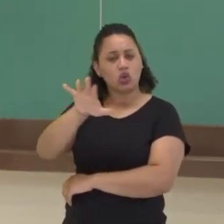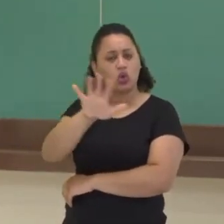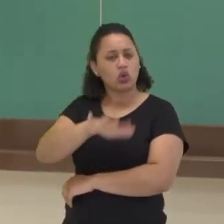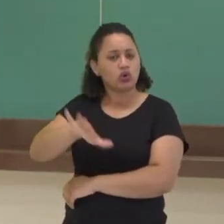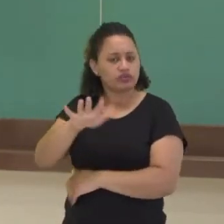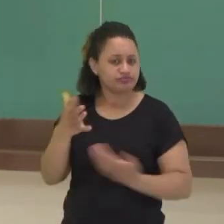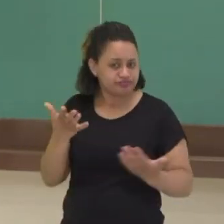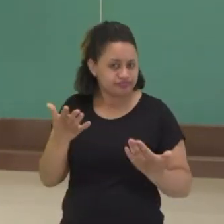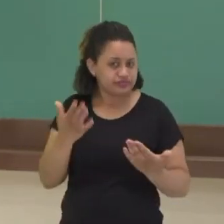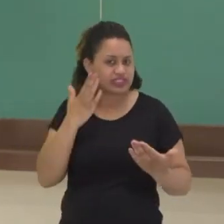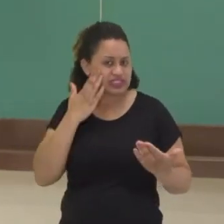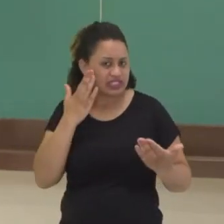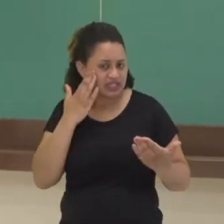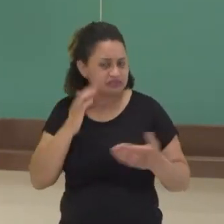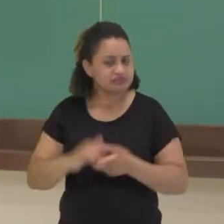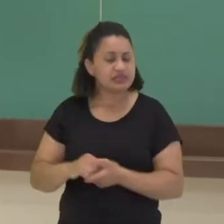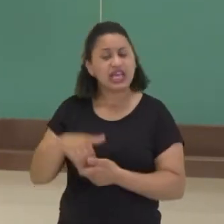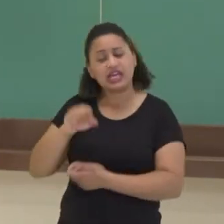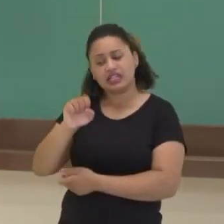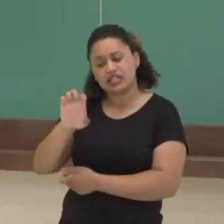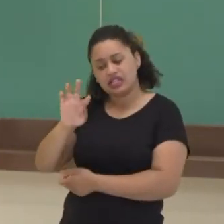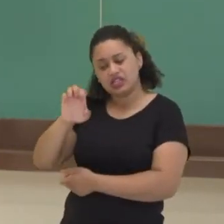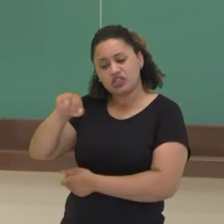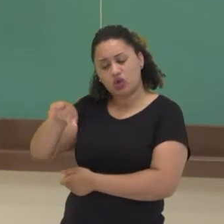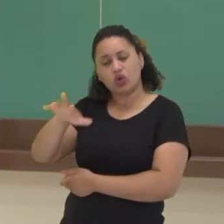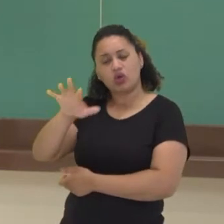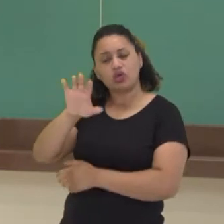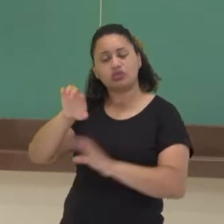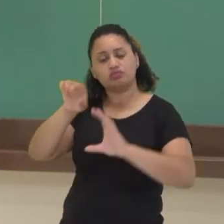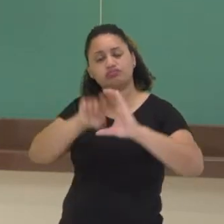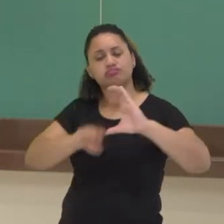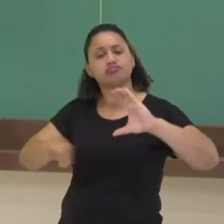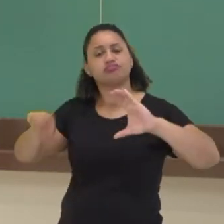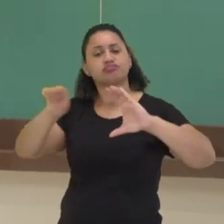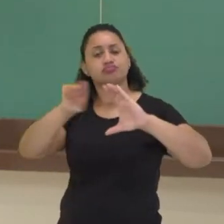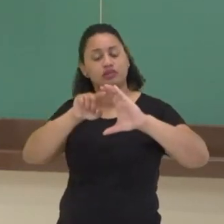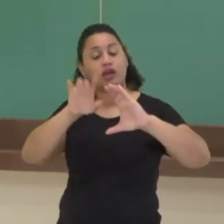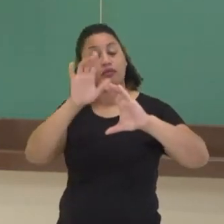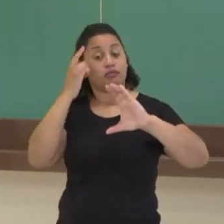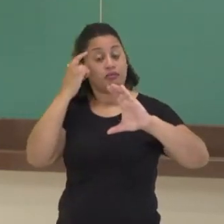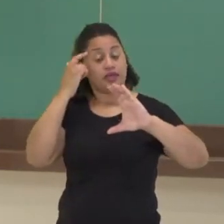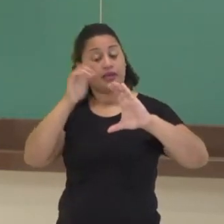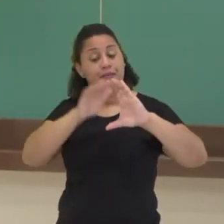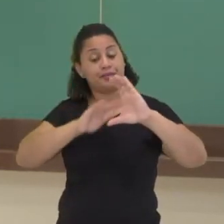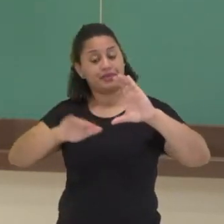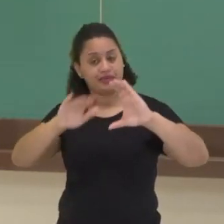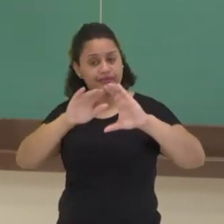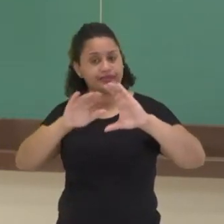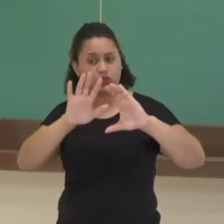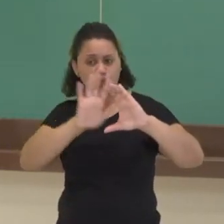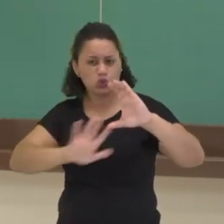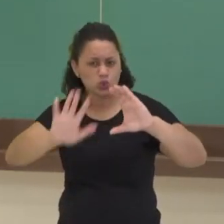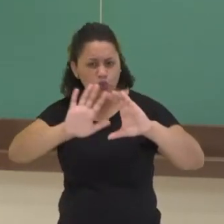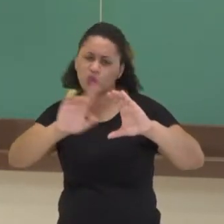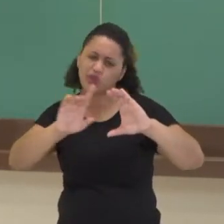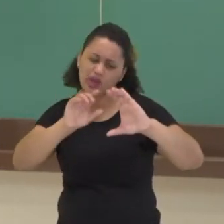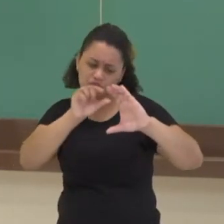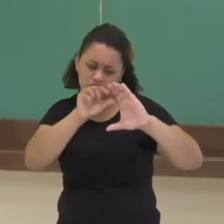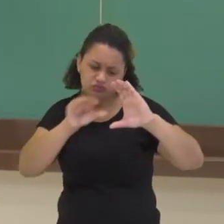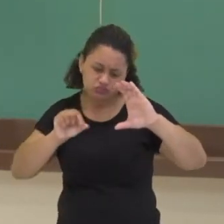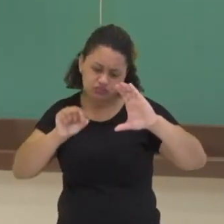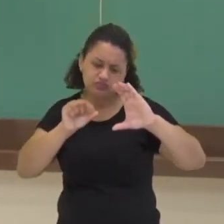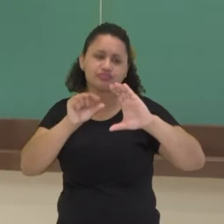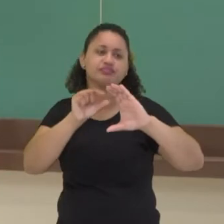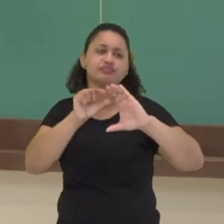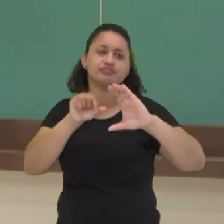setor circular? Então a gente vai imaginar, um círculo e vamos pegar uma parte desse círculo, que também é chamada então